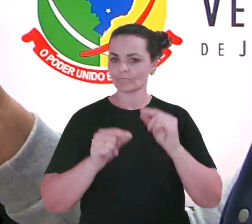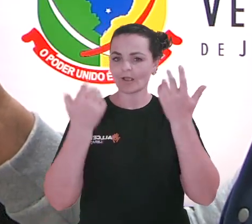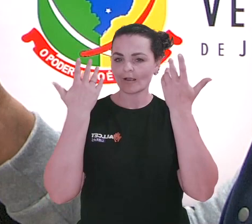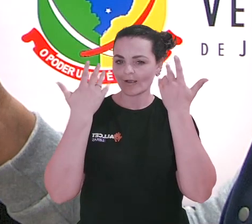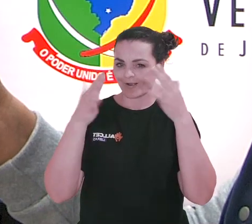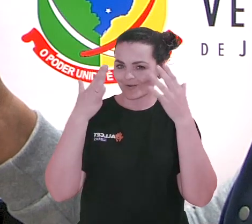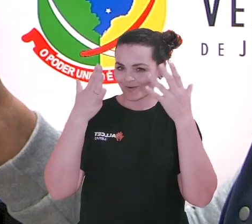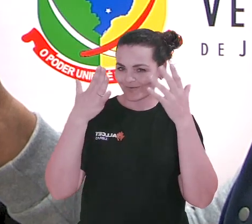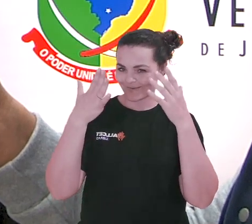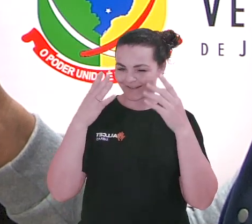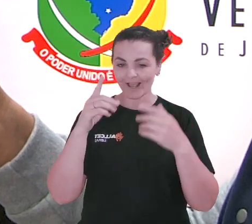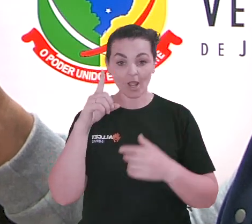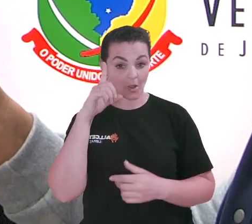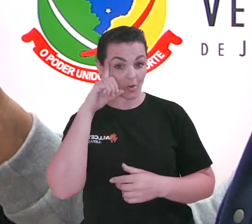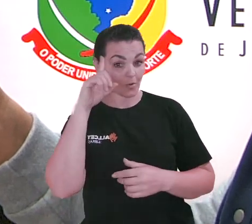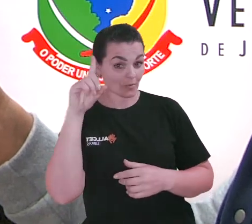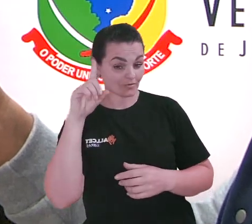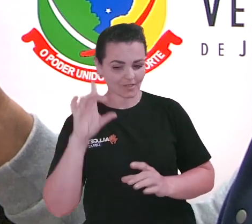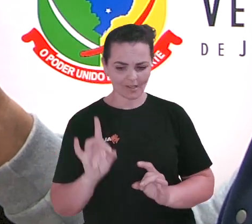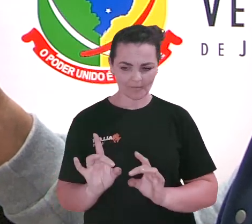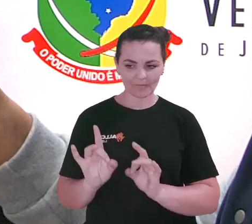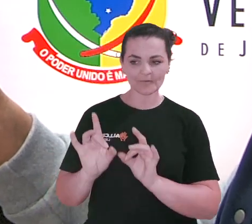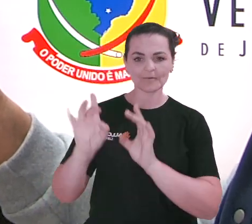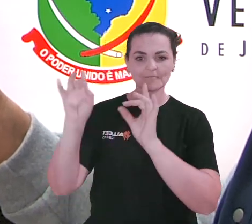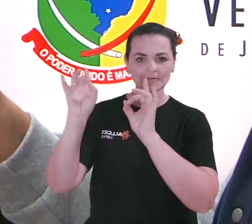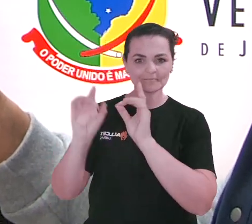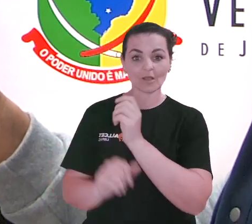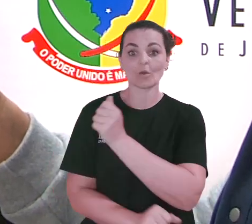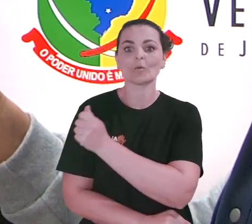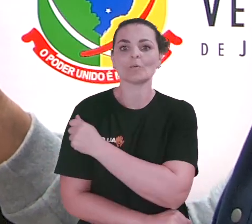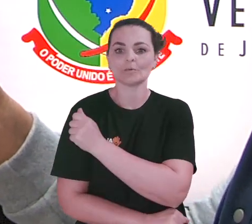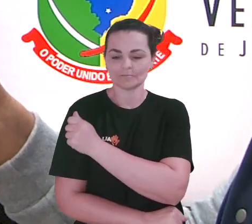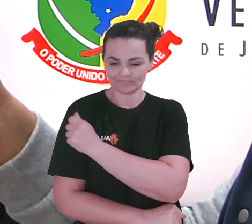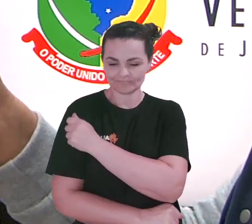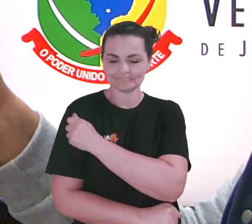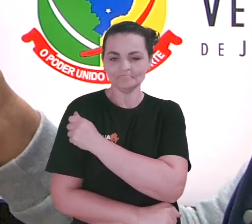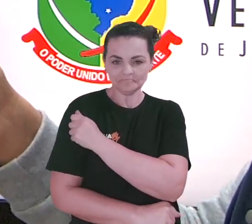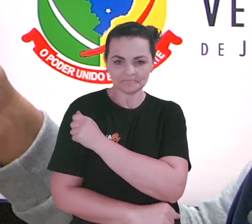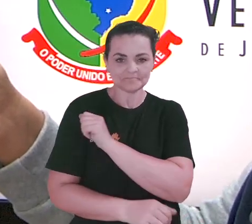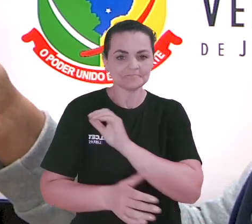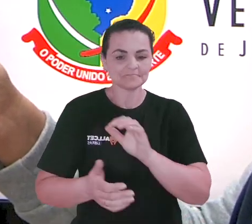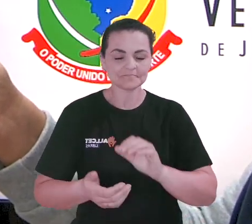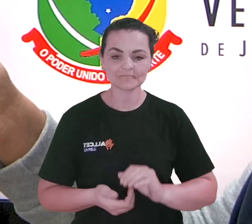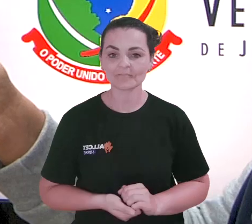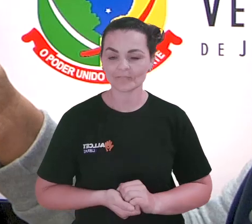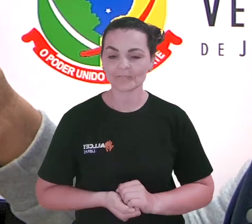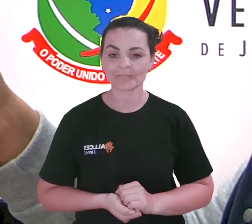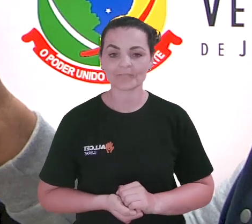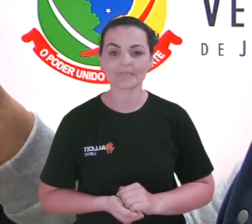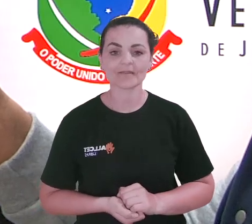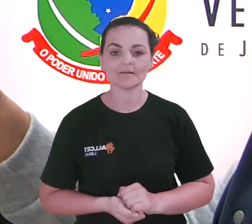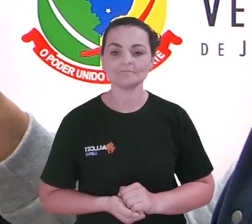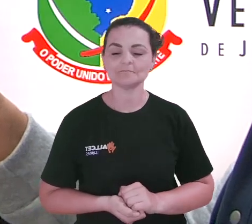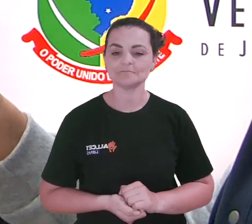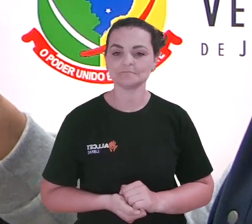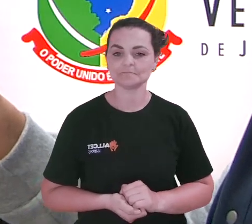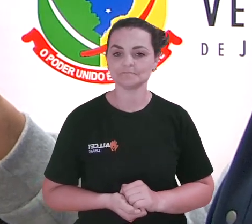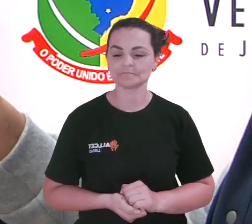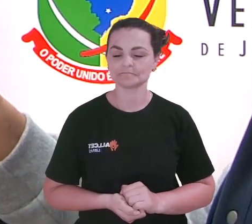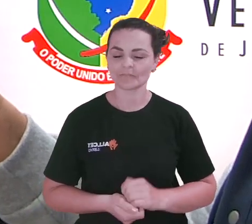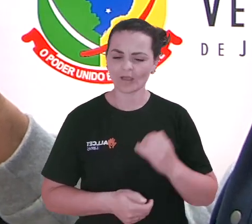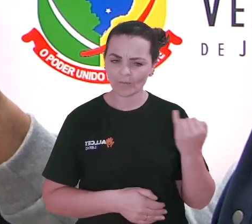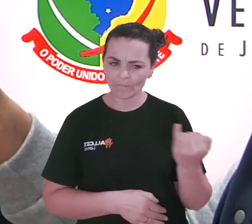pegar ele é comemorar um dia é muito especial dos Estudantes obviamente Como já diz a data Traz